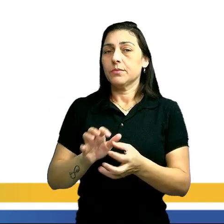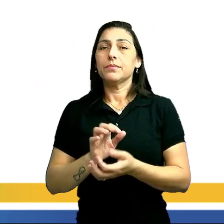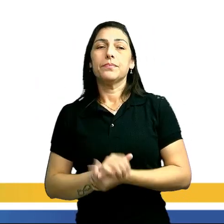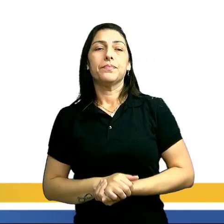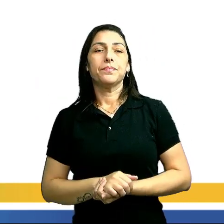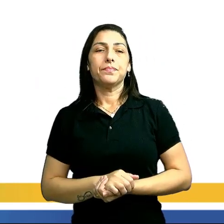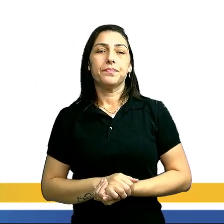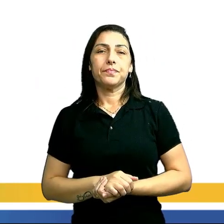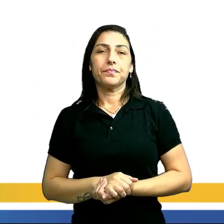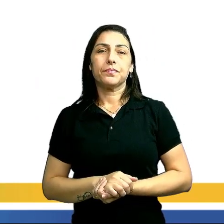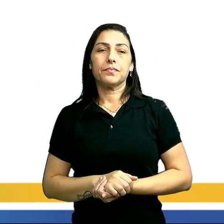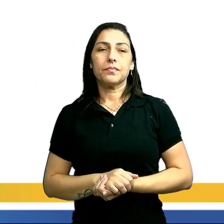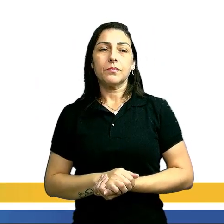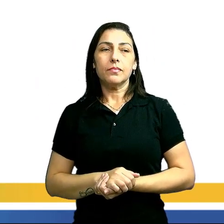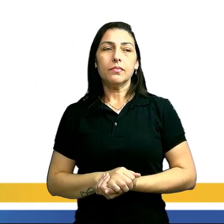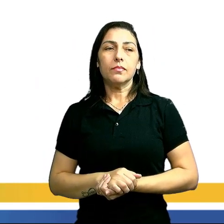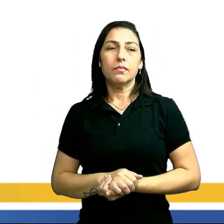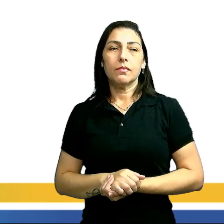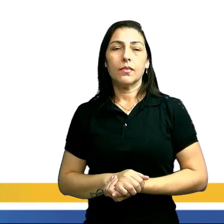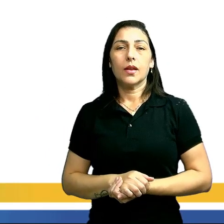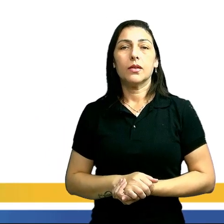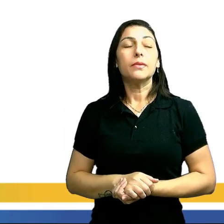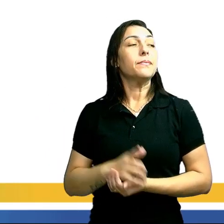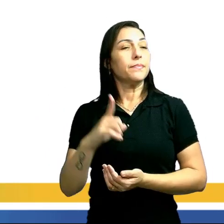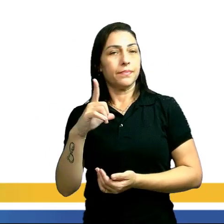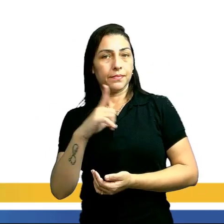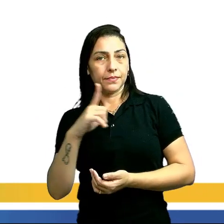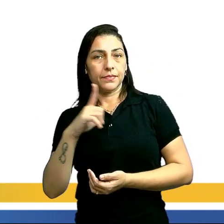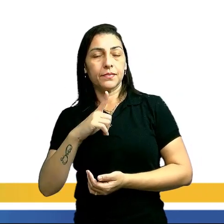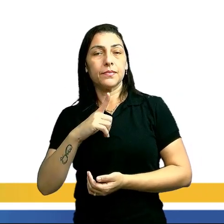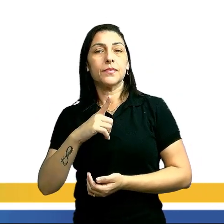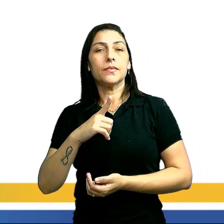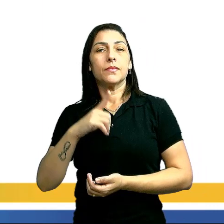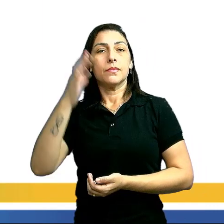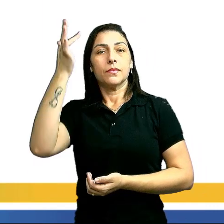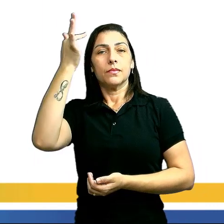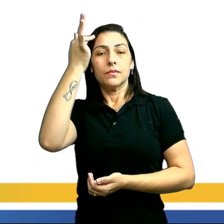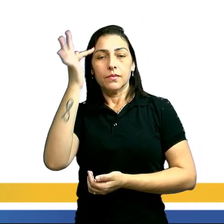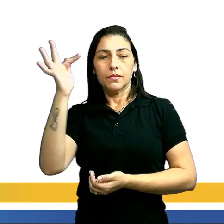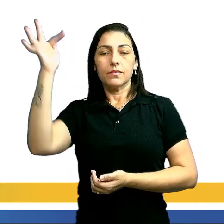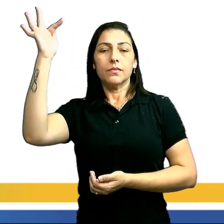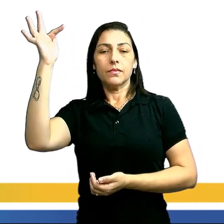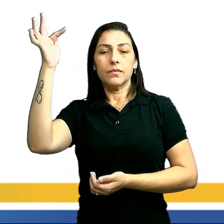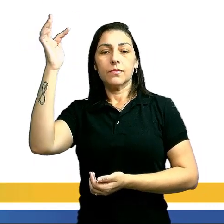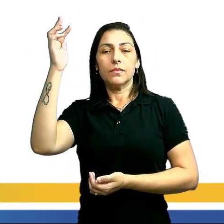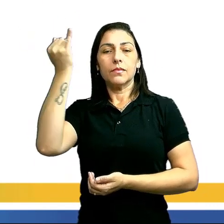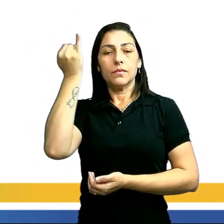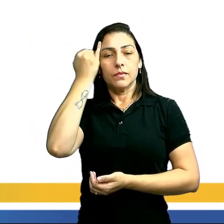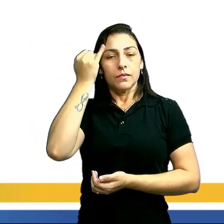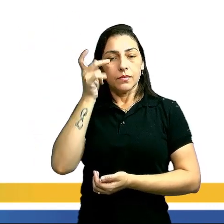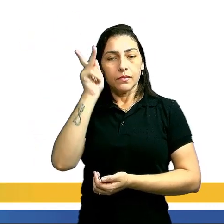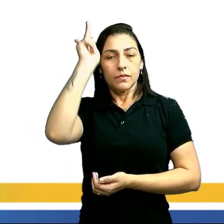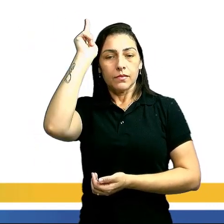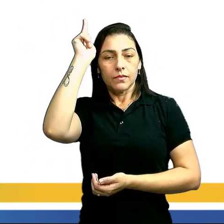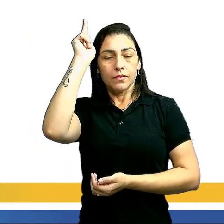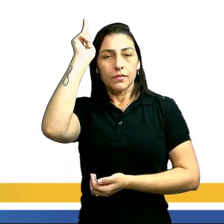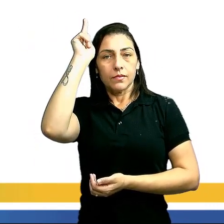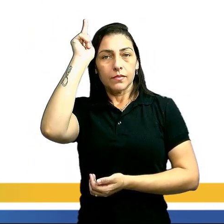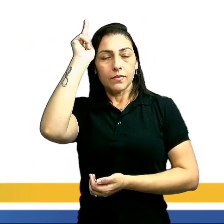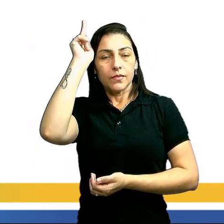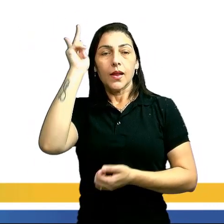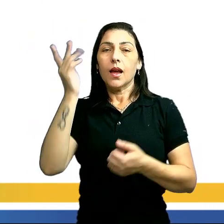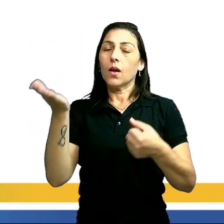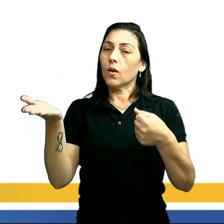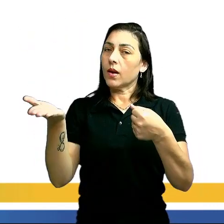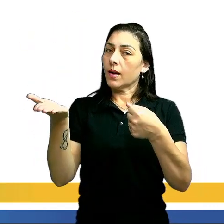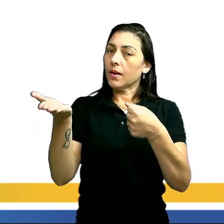querer. Então, nós temos aí o filósofo Immanuel Kant, e agora nós já estamos na